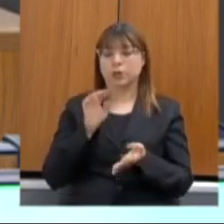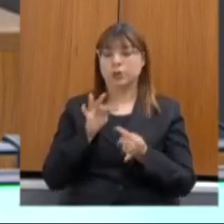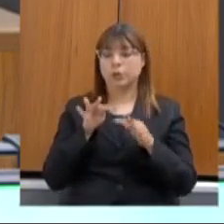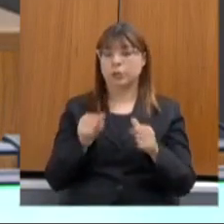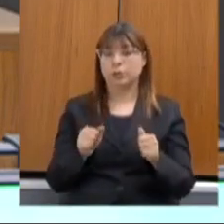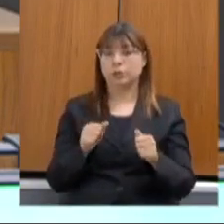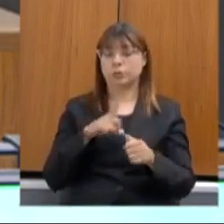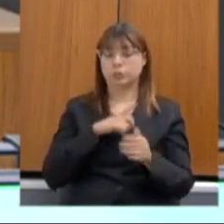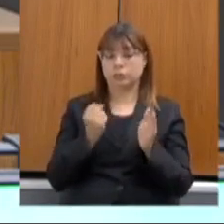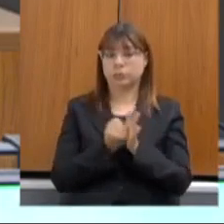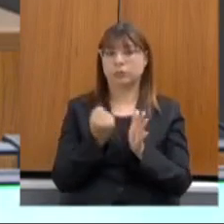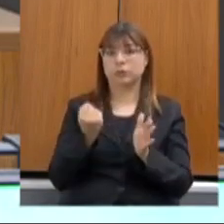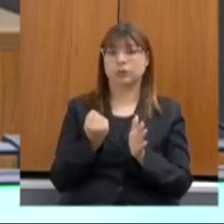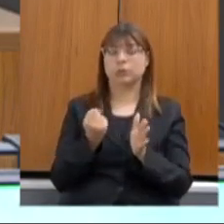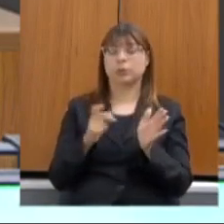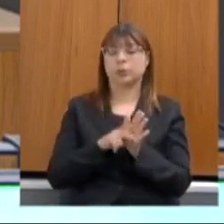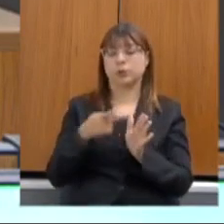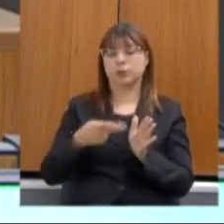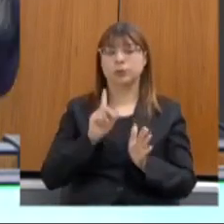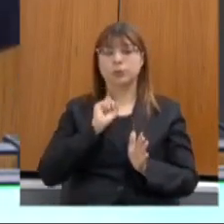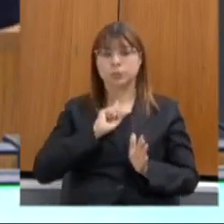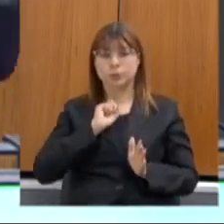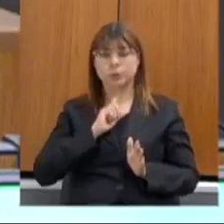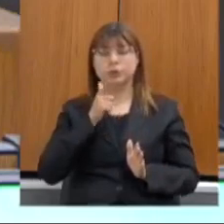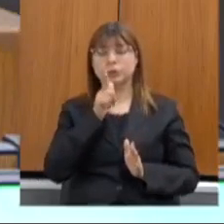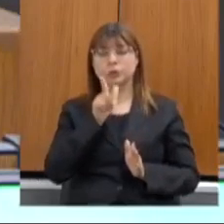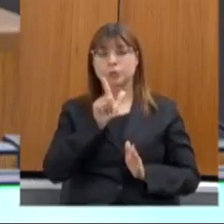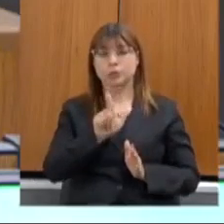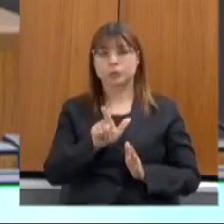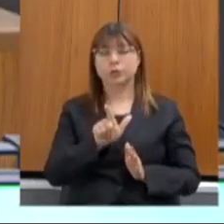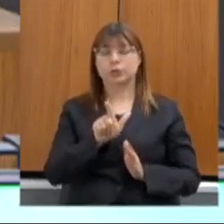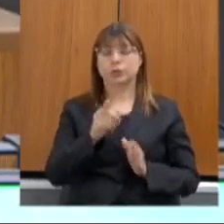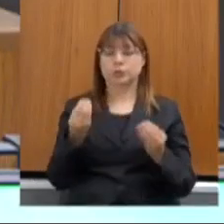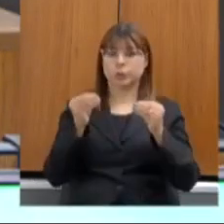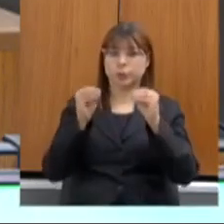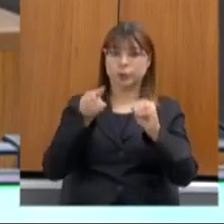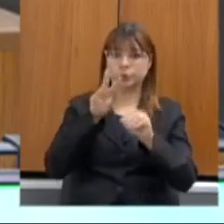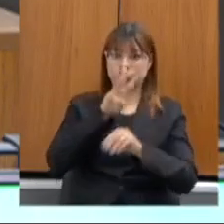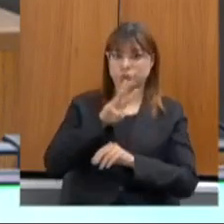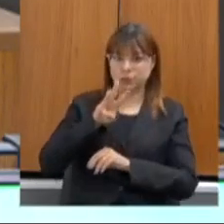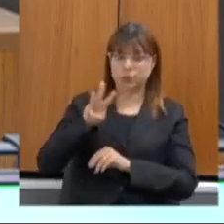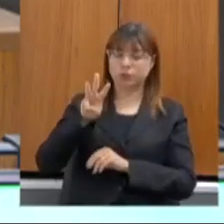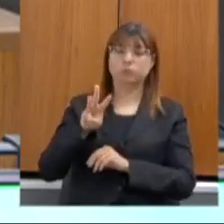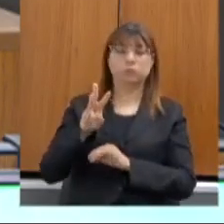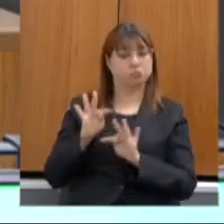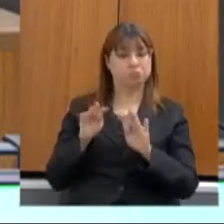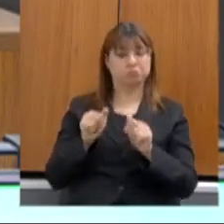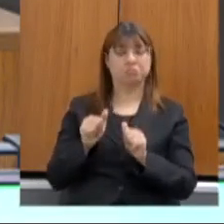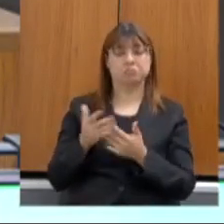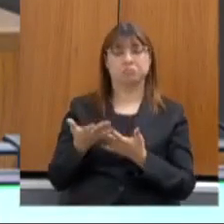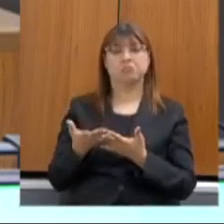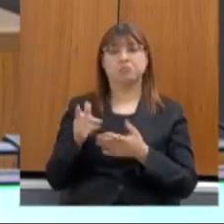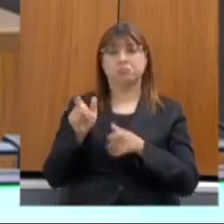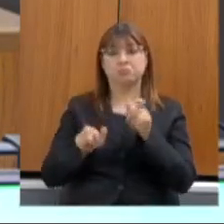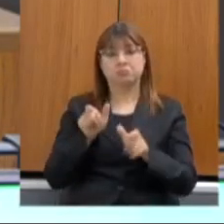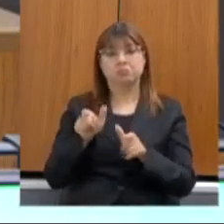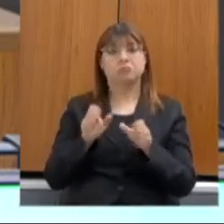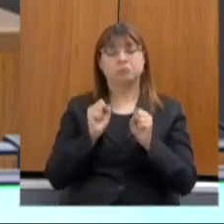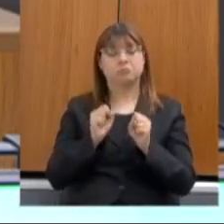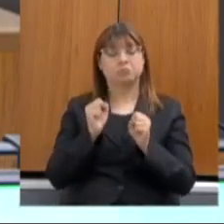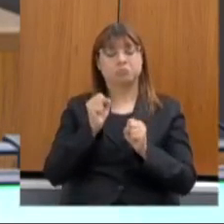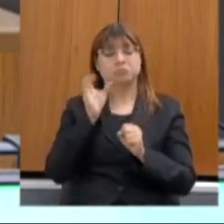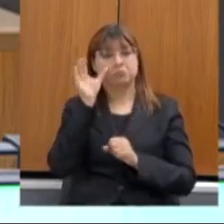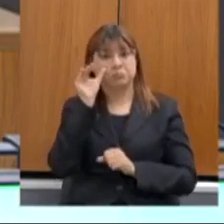pelos limites mineiros possam ser colocadas nesse site e acessadas pelo setor pelo